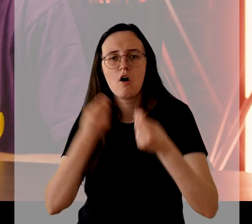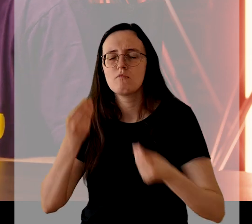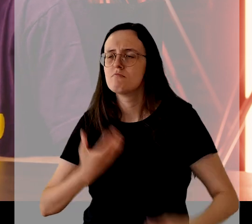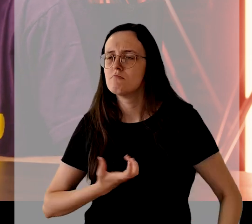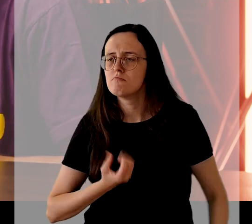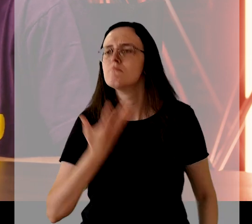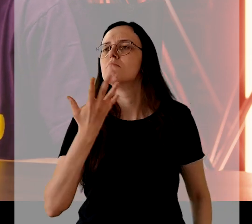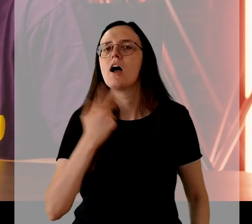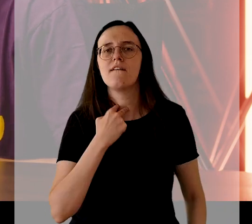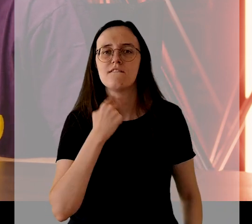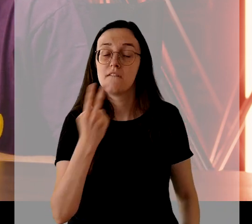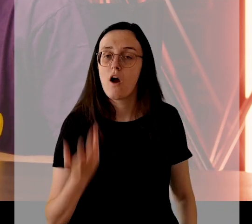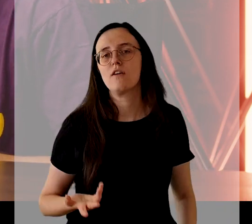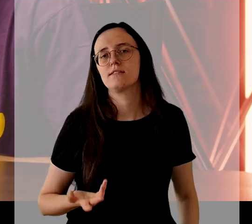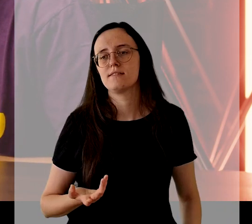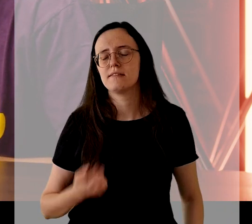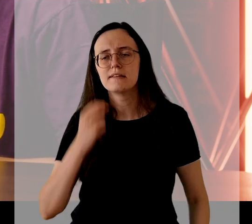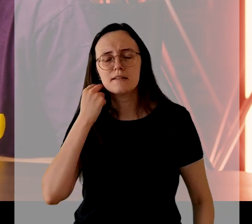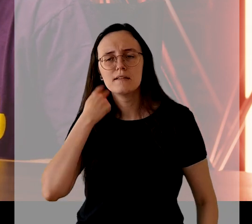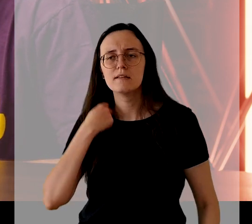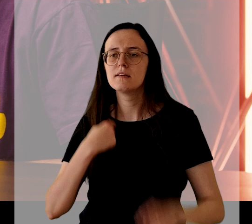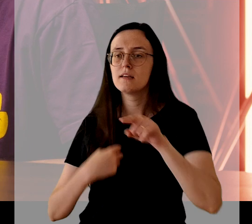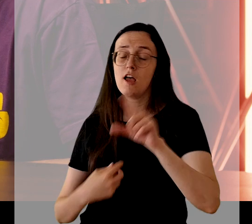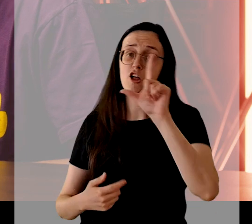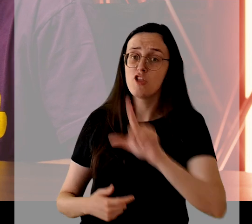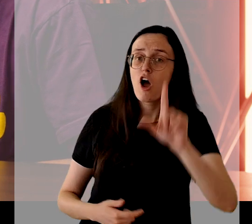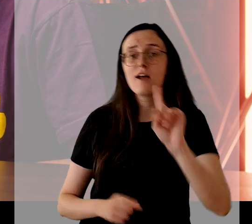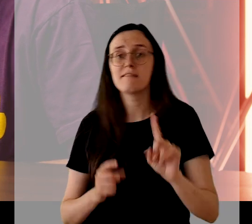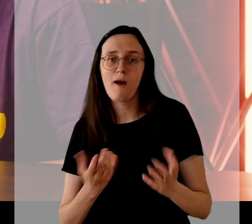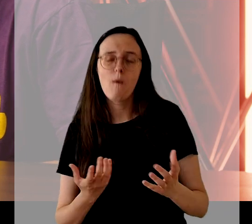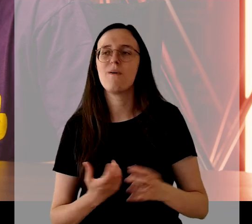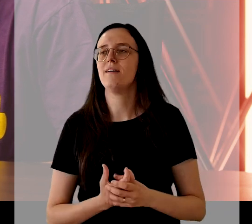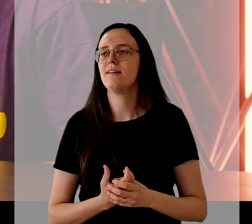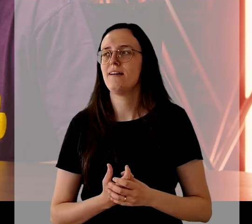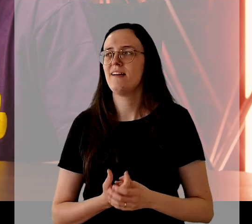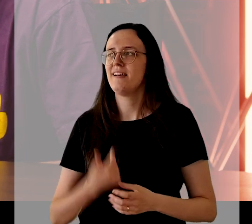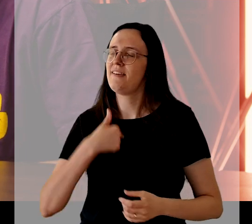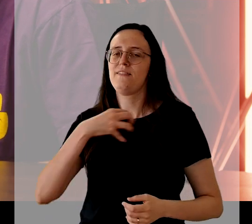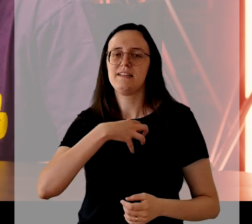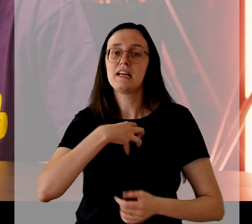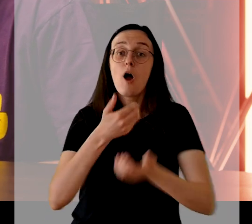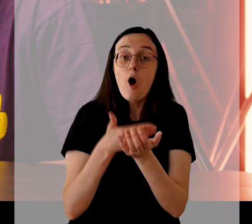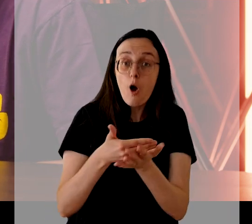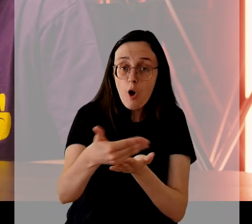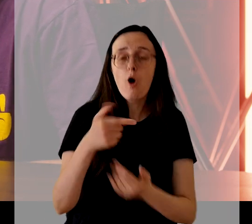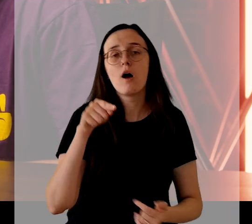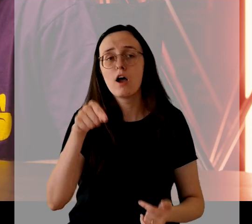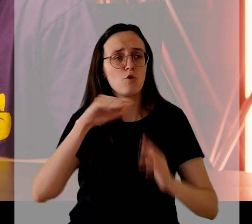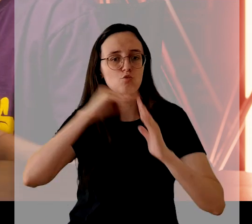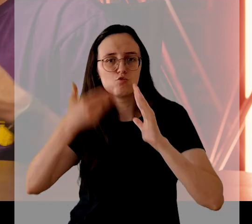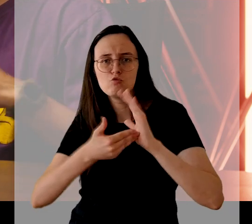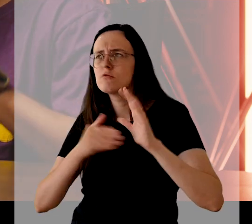Como impostar essa voz e se isso faz sentido para a cena ali. É algo que eu sinto que no